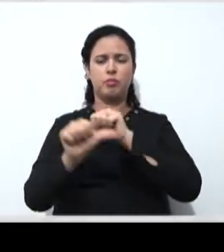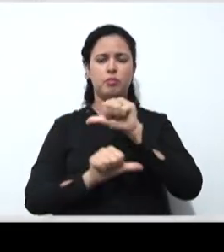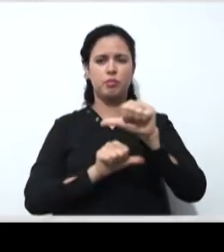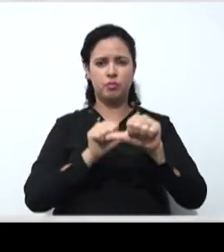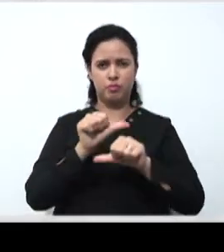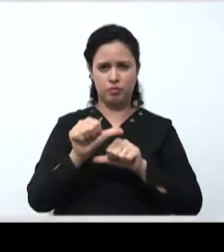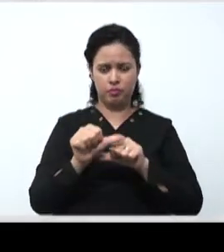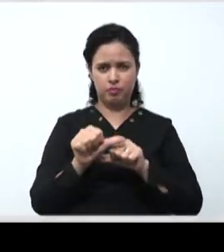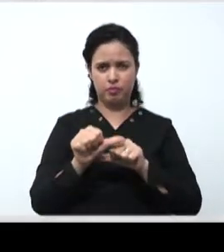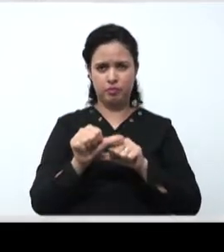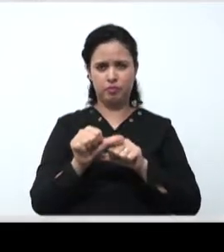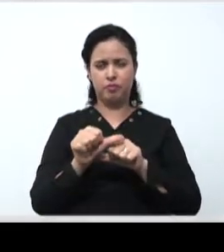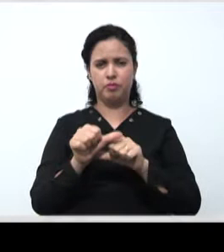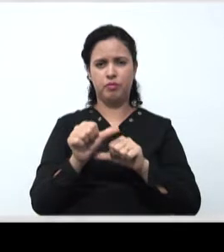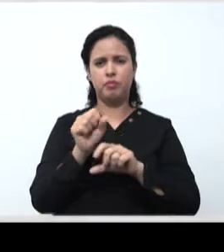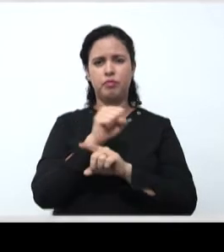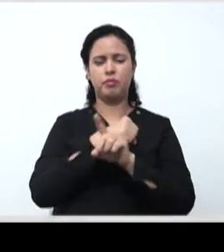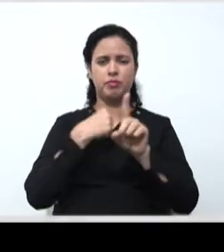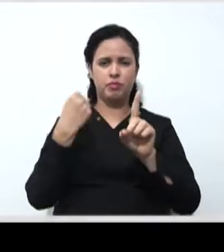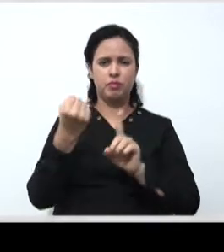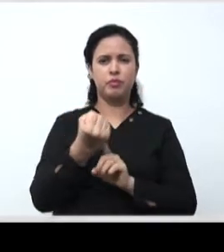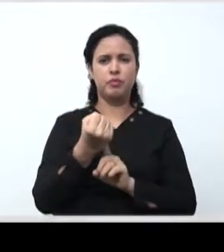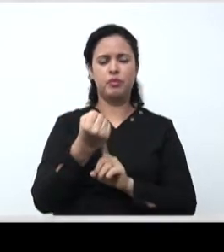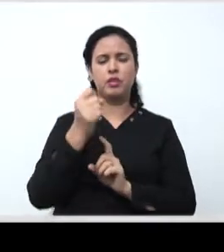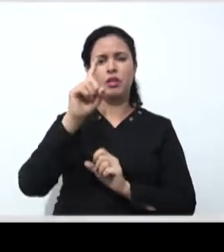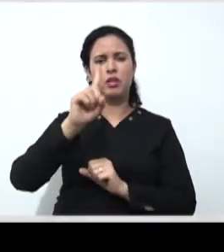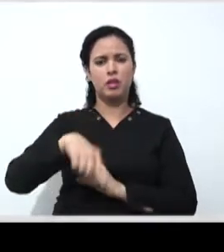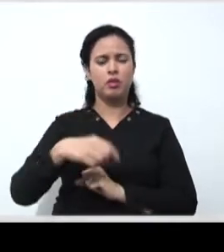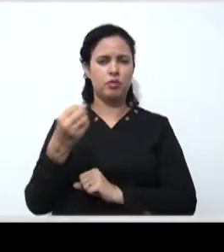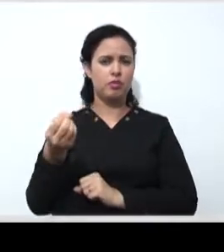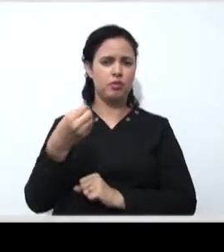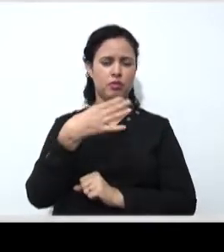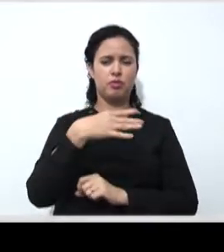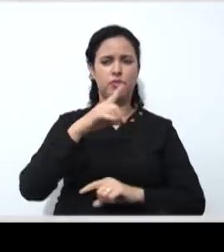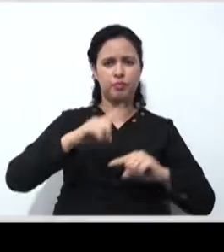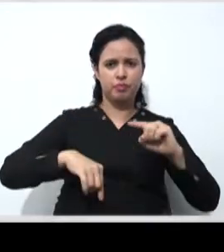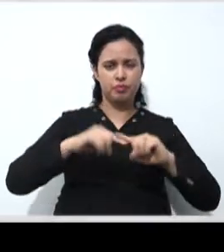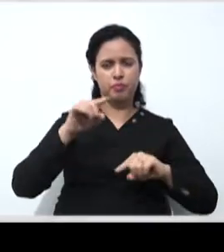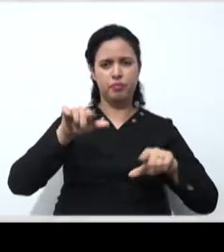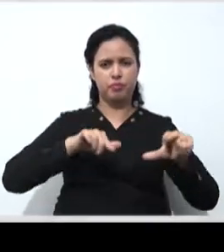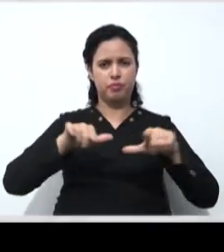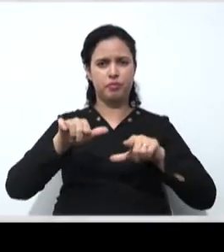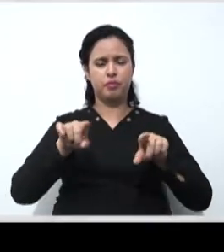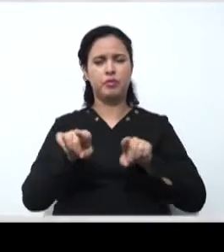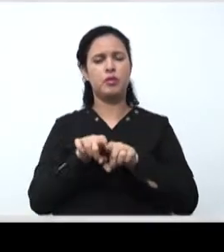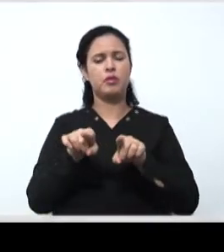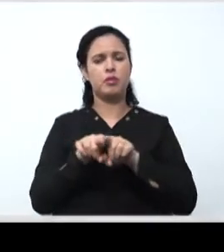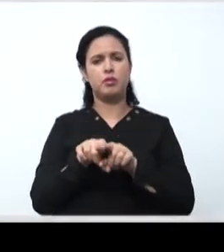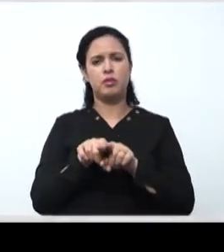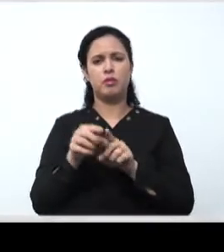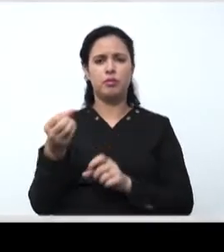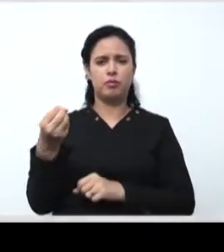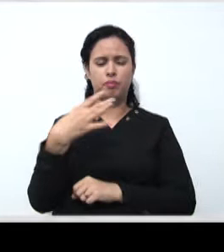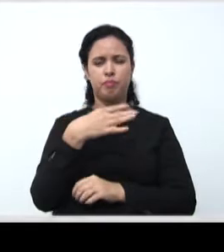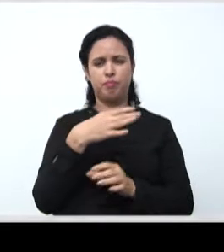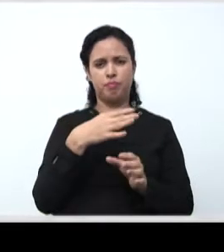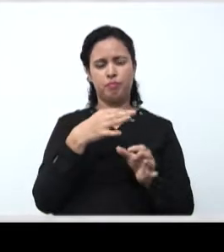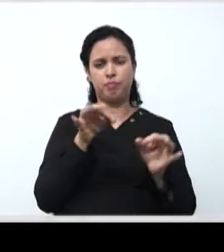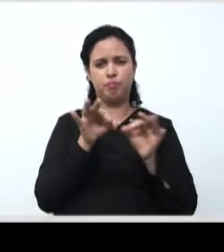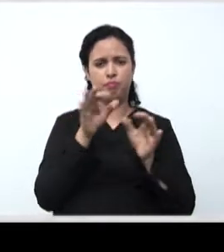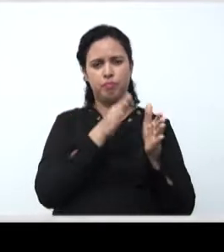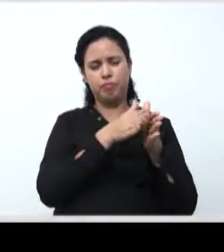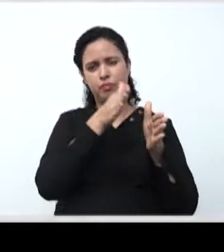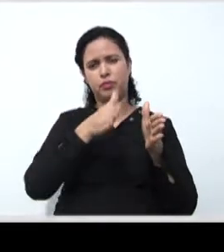delas é produzindo novos recursos, produtos e serviços, outra delas novas formas de organização